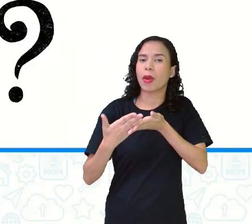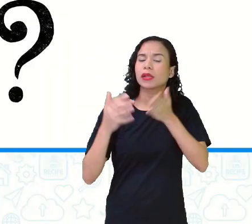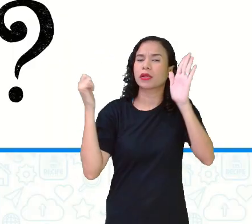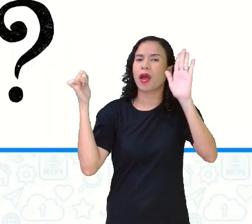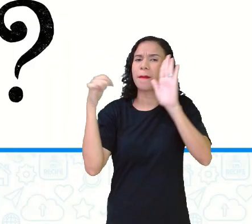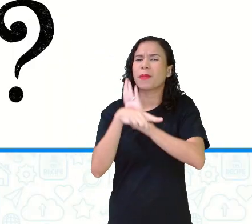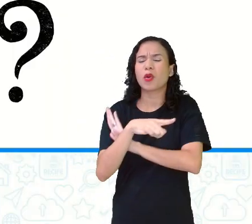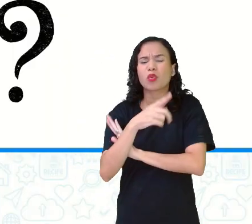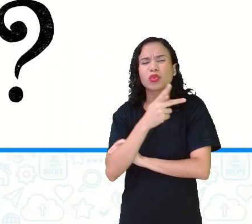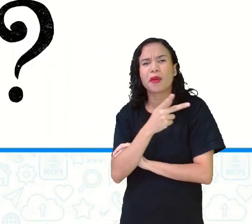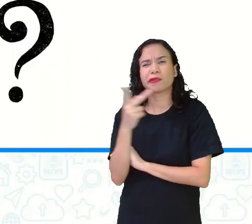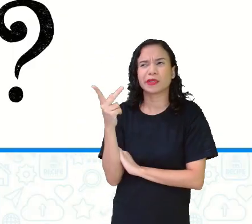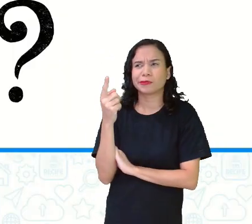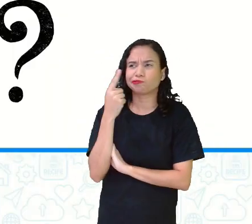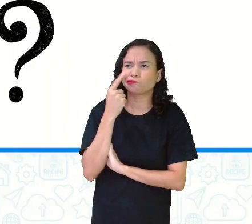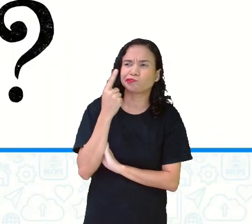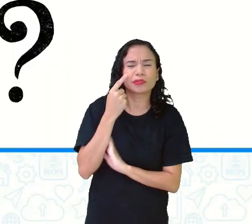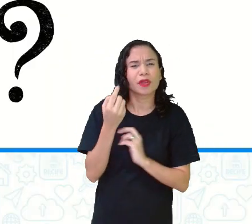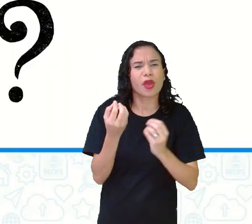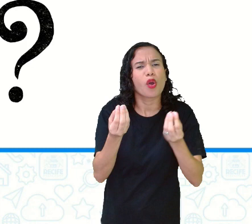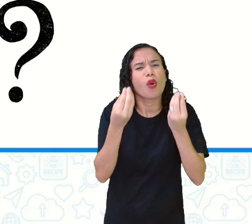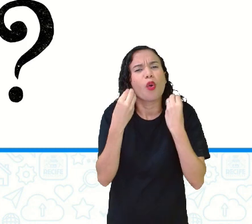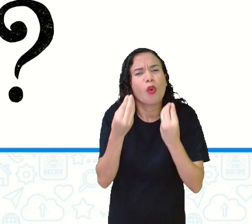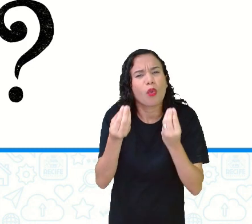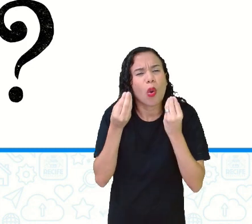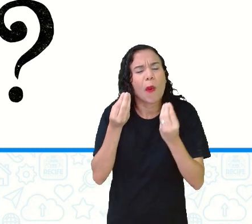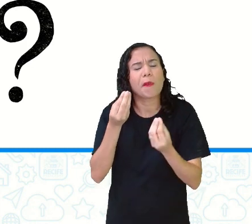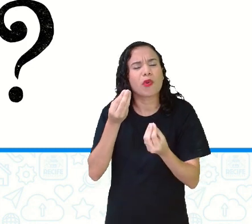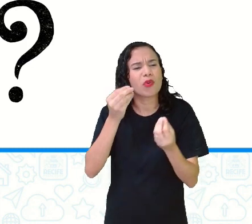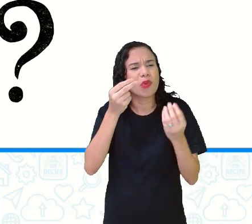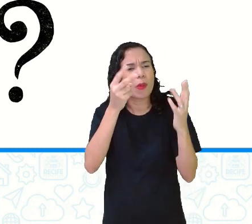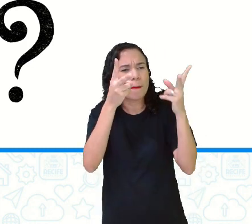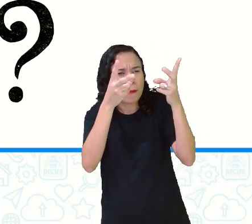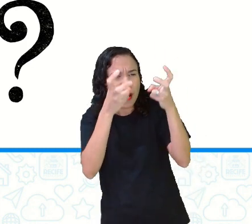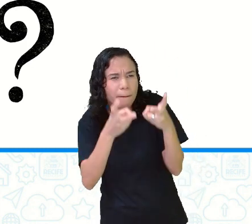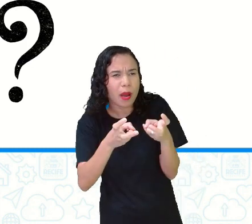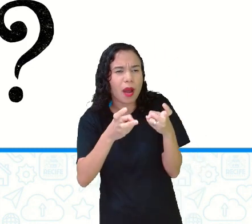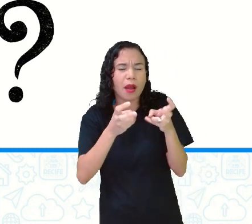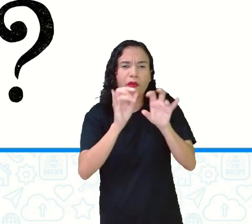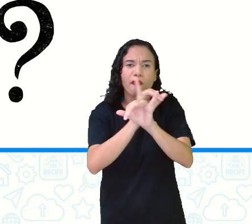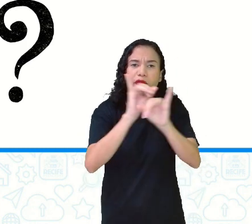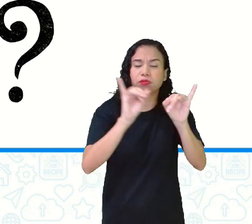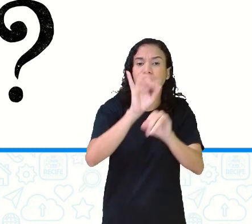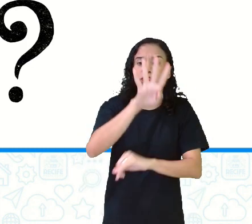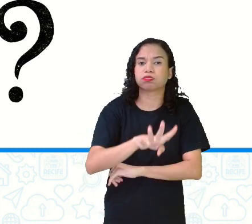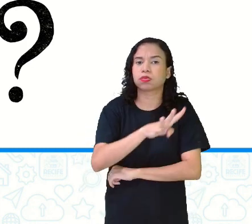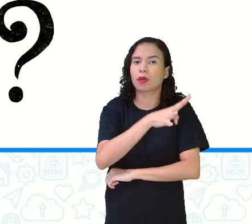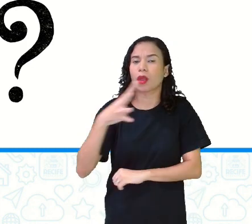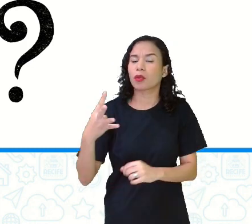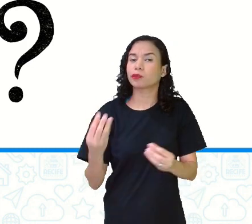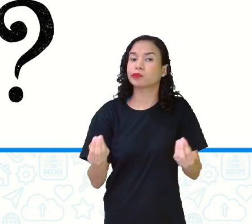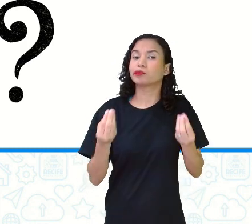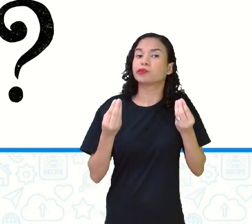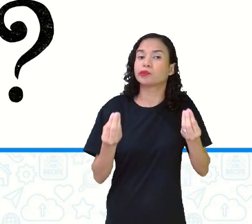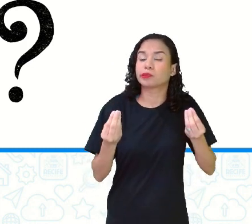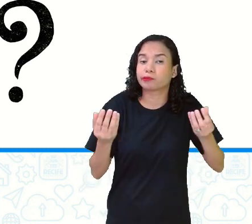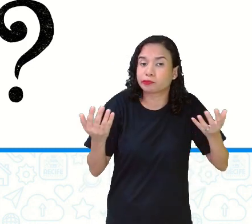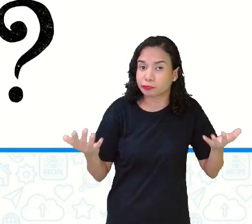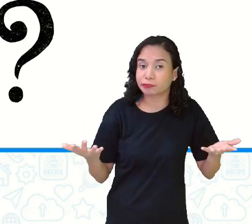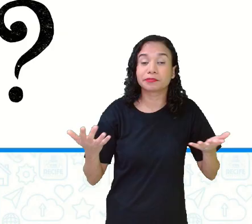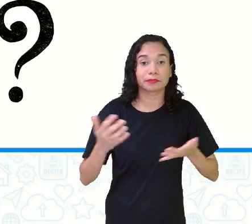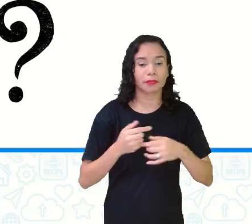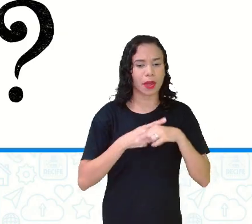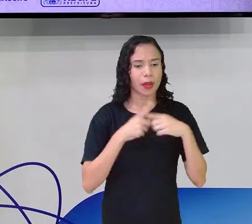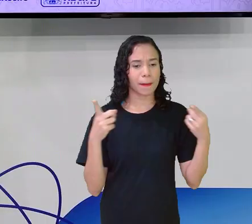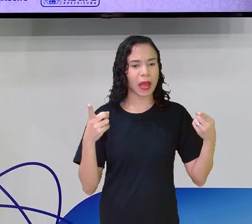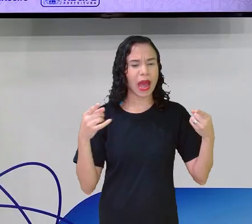uma pergunta, né? Como ler e interpretar dados que estão representados numa tabela.